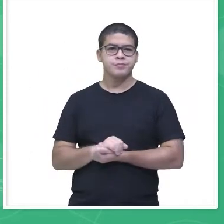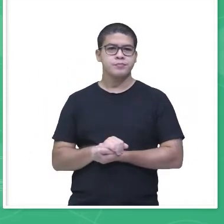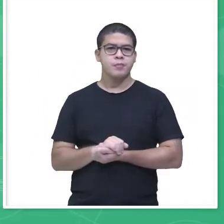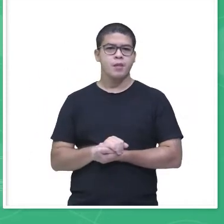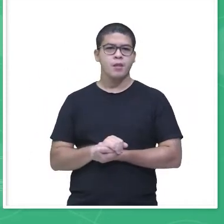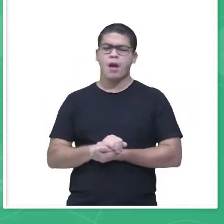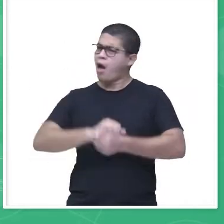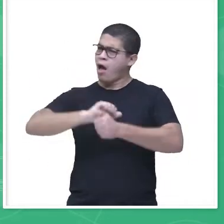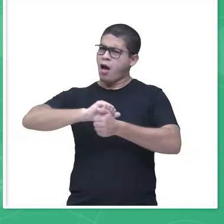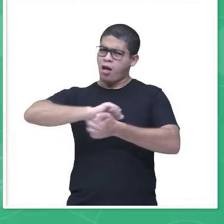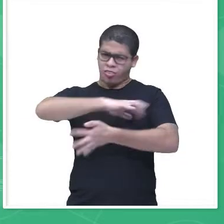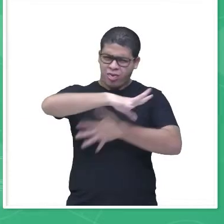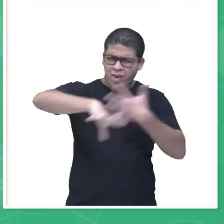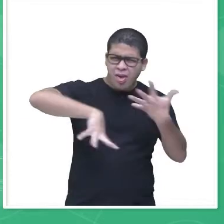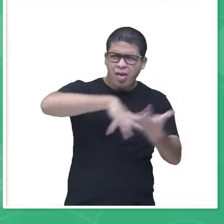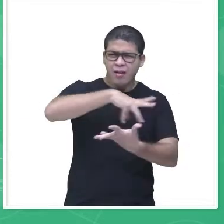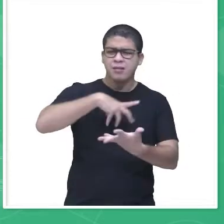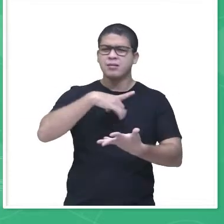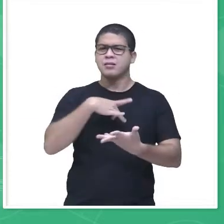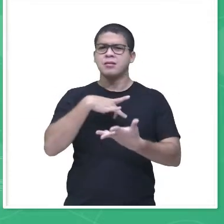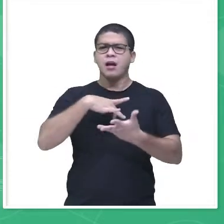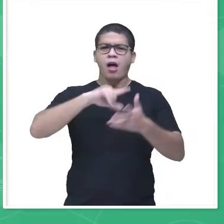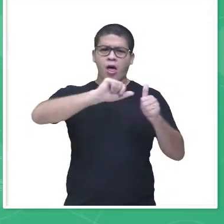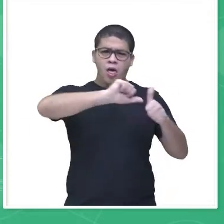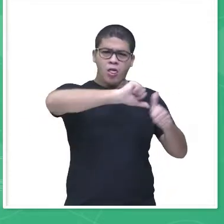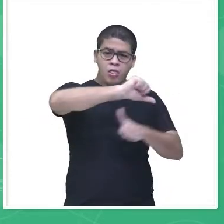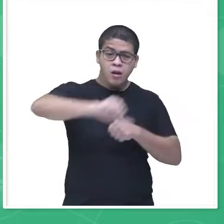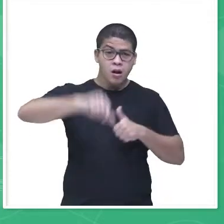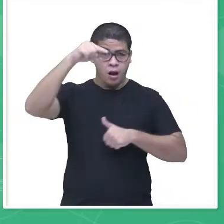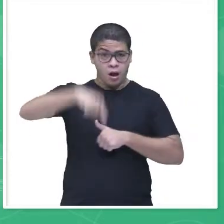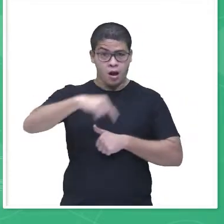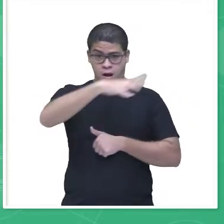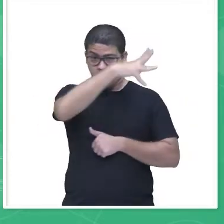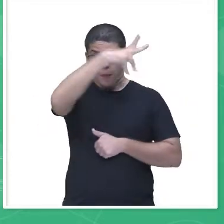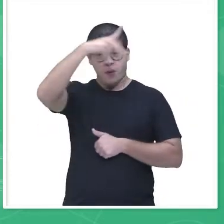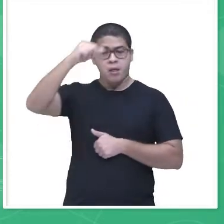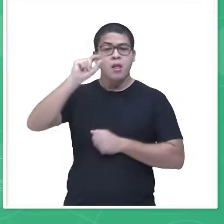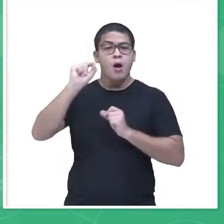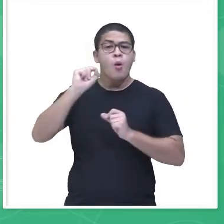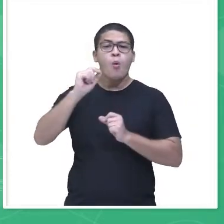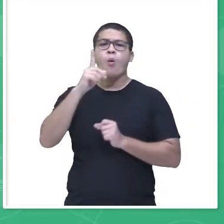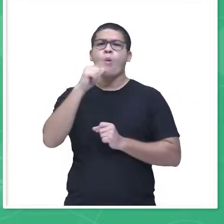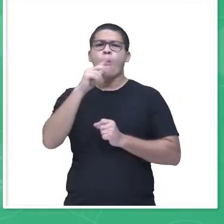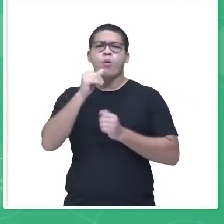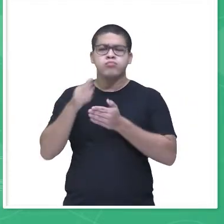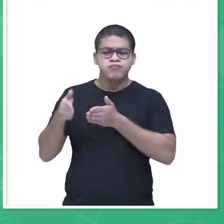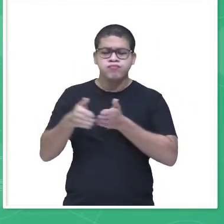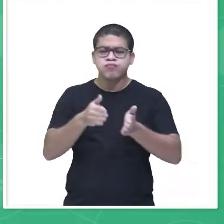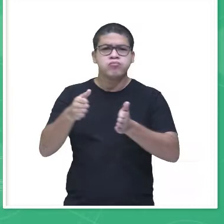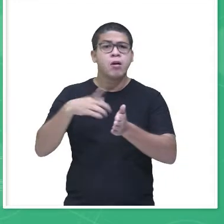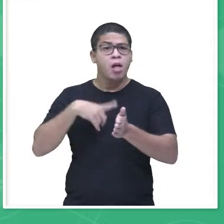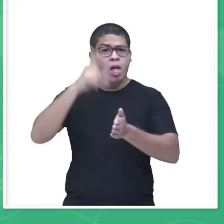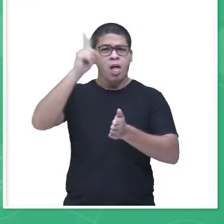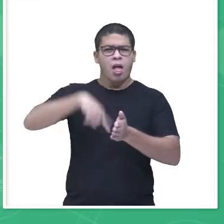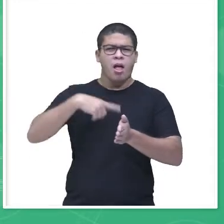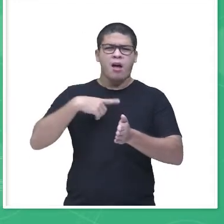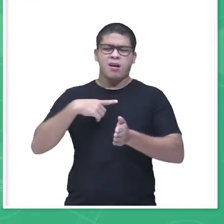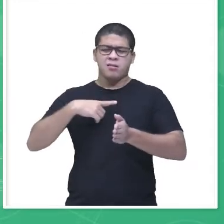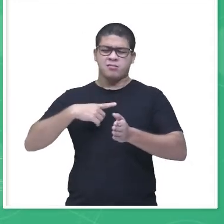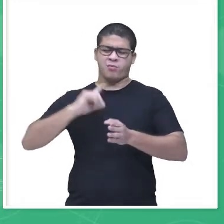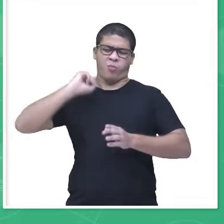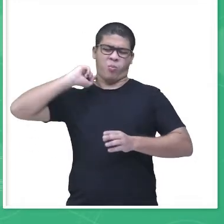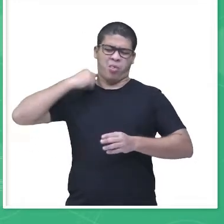transformação do igarapé do Tarumã, aqui em Manaus, na Zona Oeste, num imenso esgoto a céu aberto,